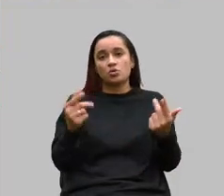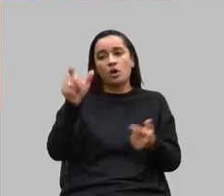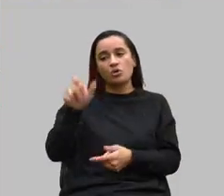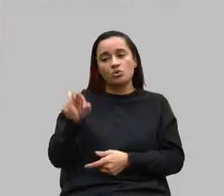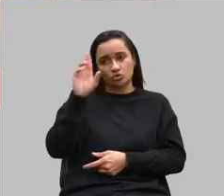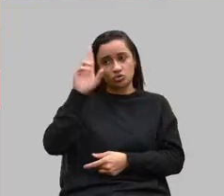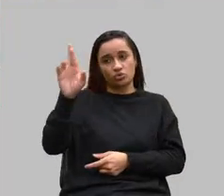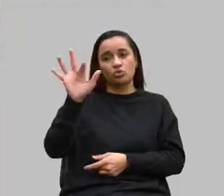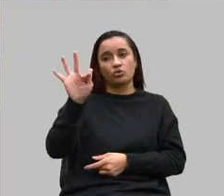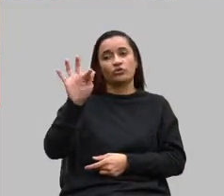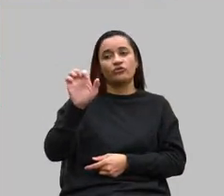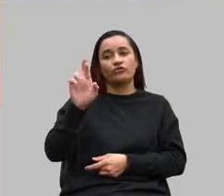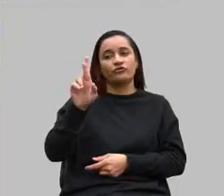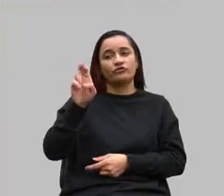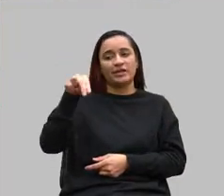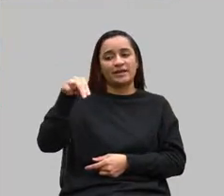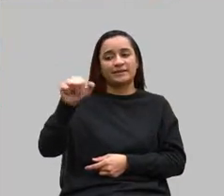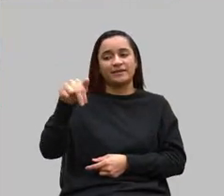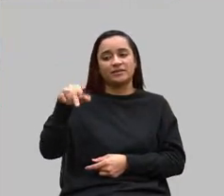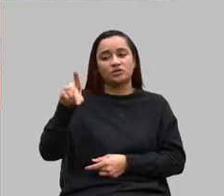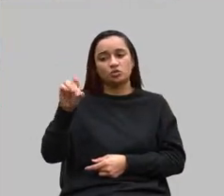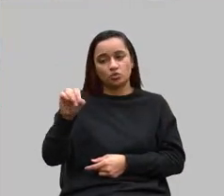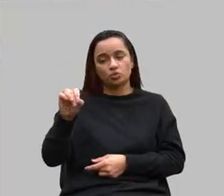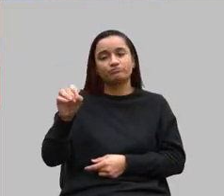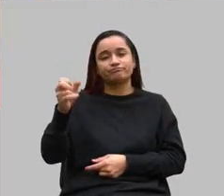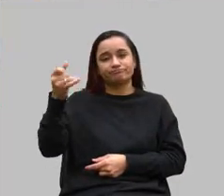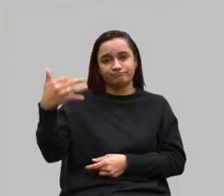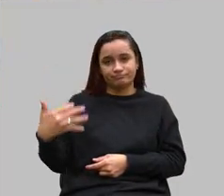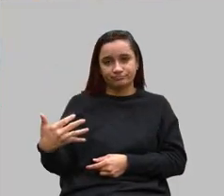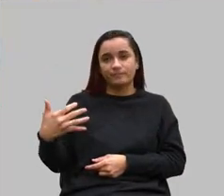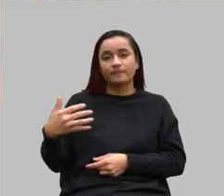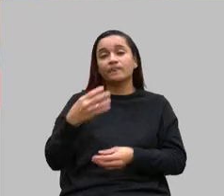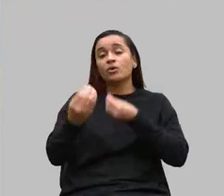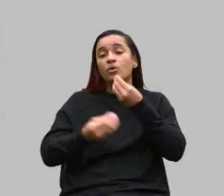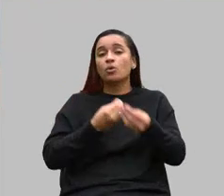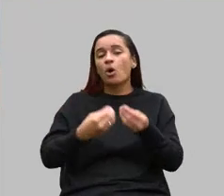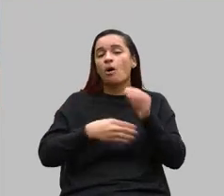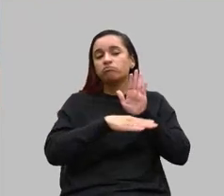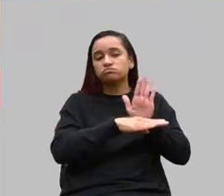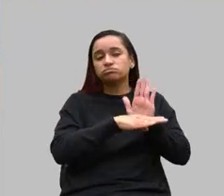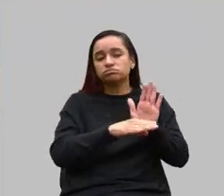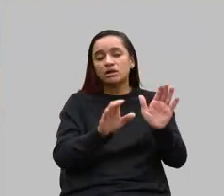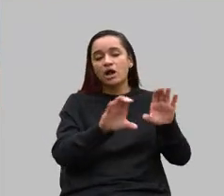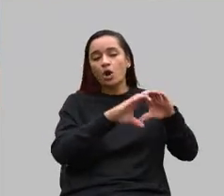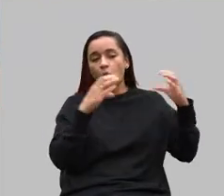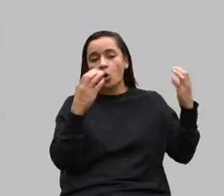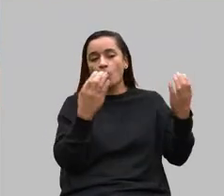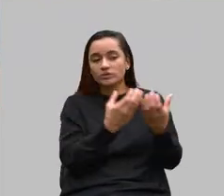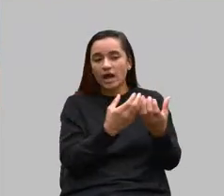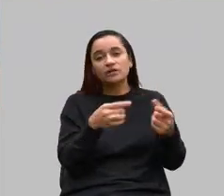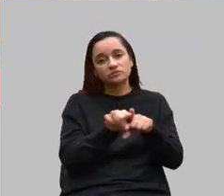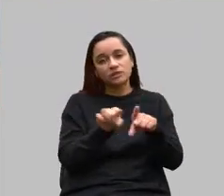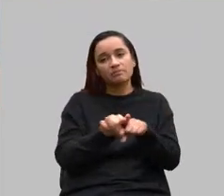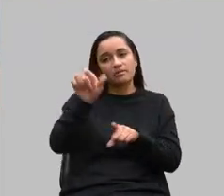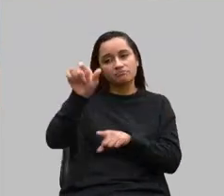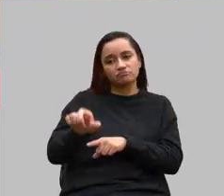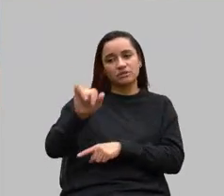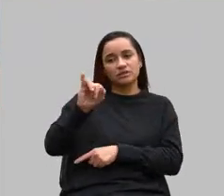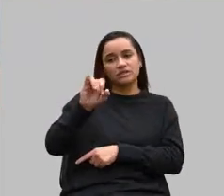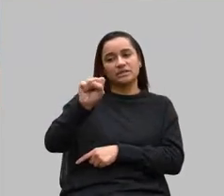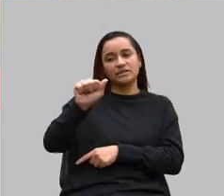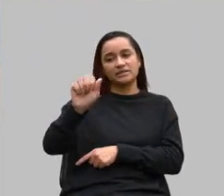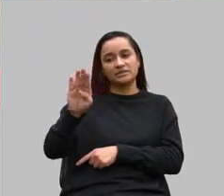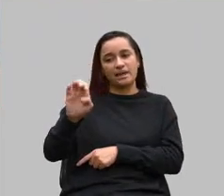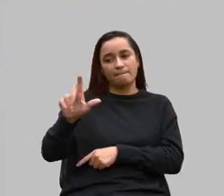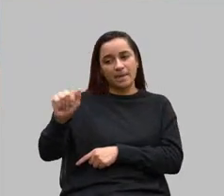referiu o atendimento às Comunidades que a a outra a procuradora Isabela também se referiu porque são essas